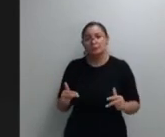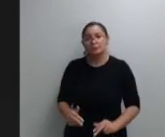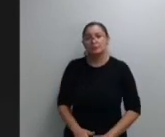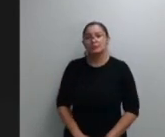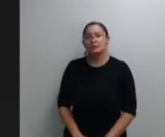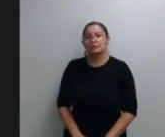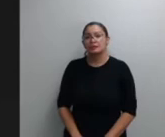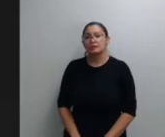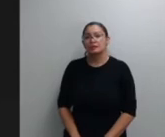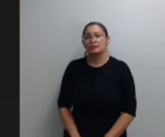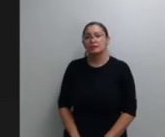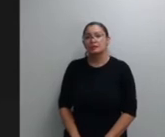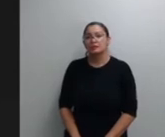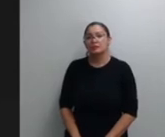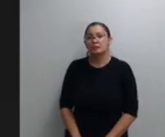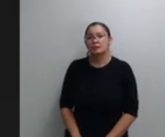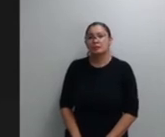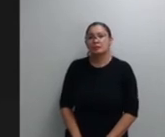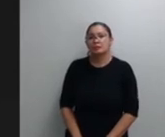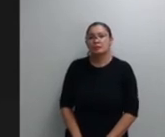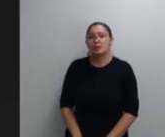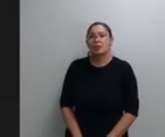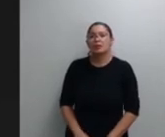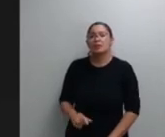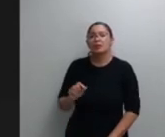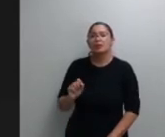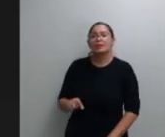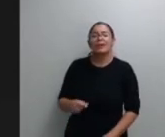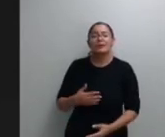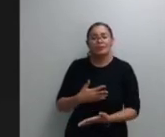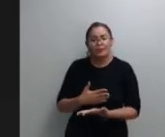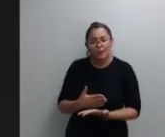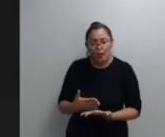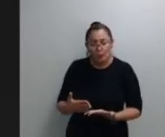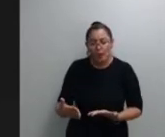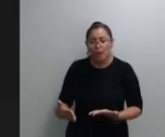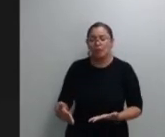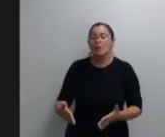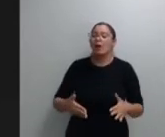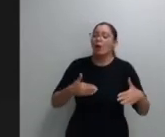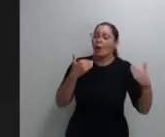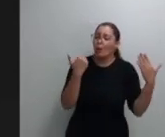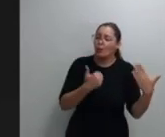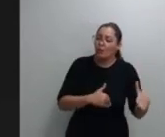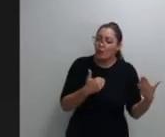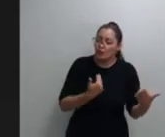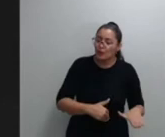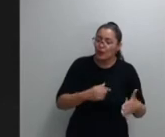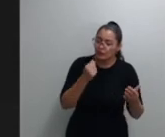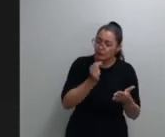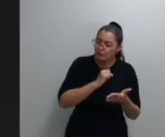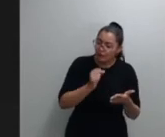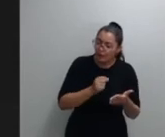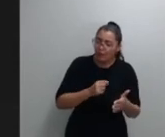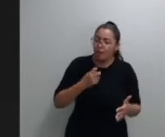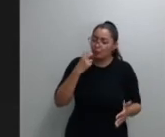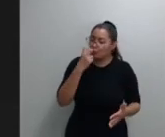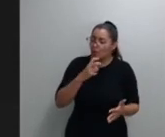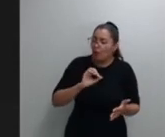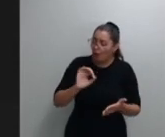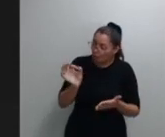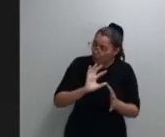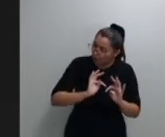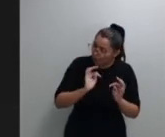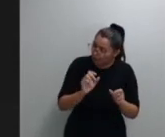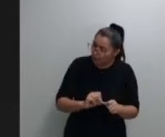o certame já estava em andamento inclusive já a prova oral realizada mas os títulos propriamente ditos